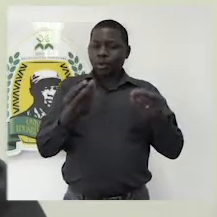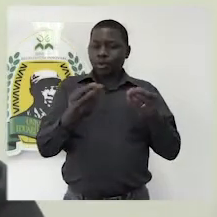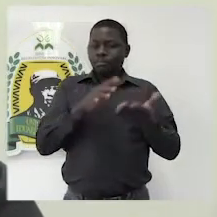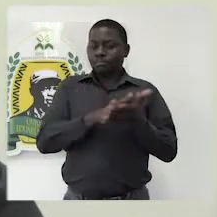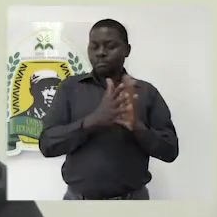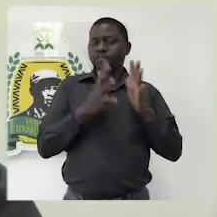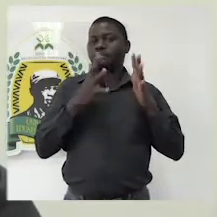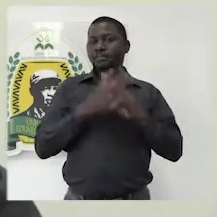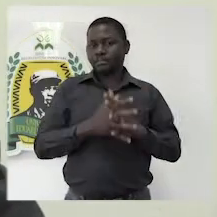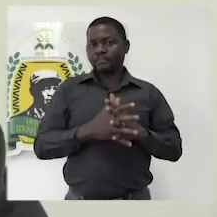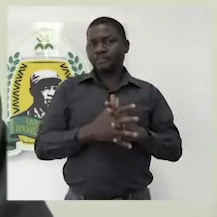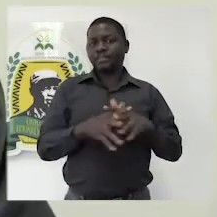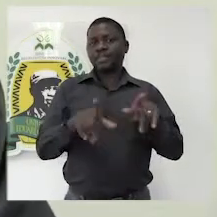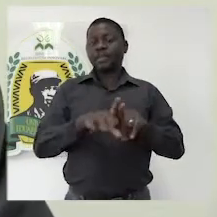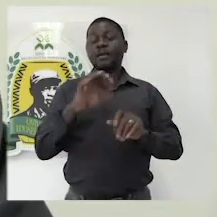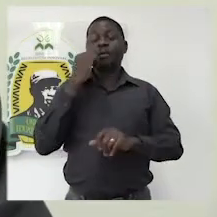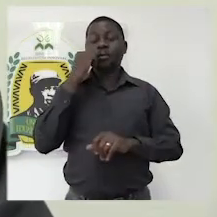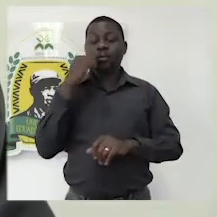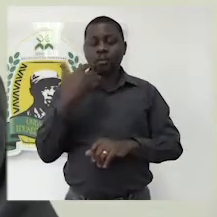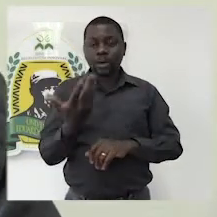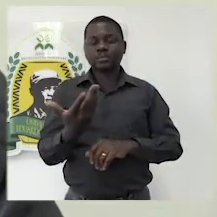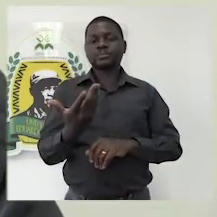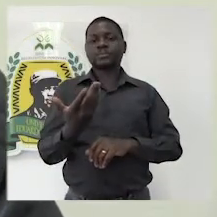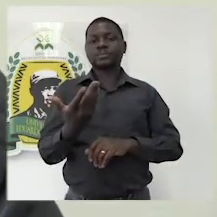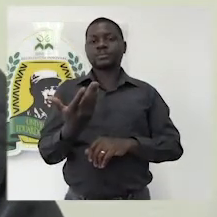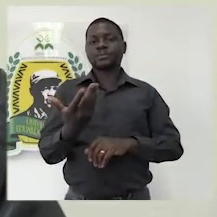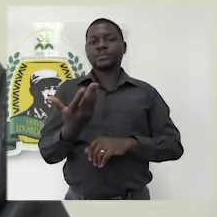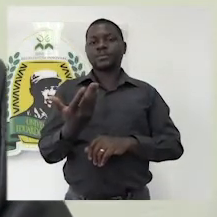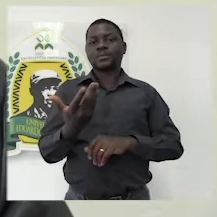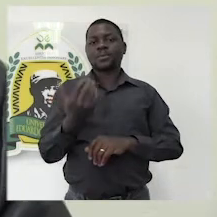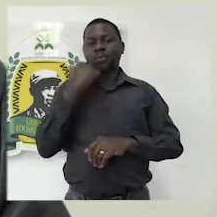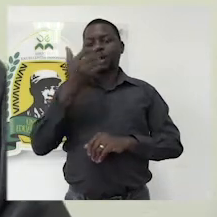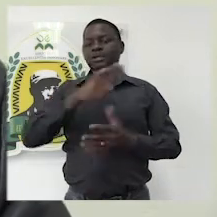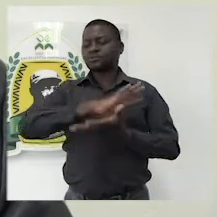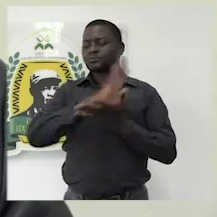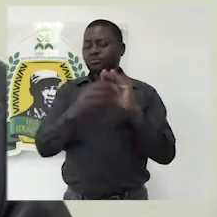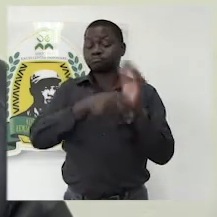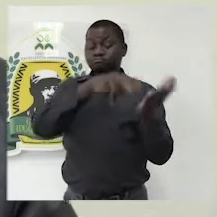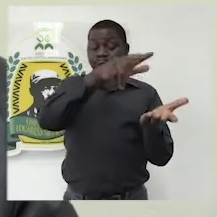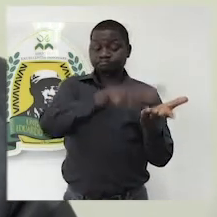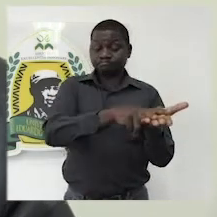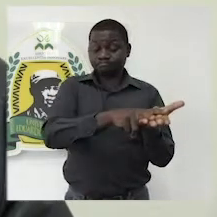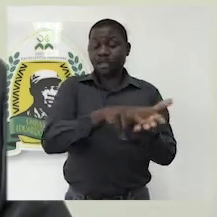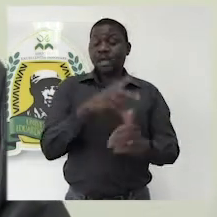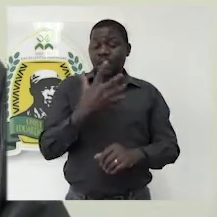prontidão para que quando as condições assim o permitir,